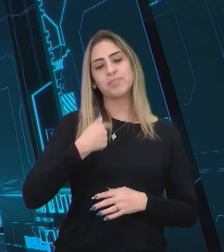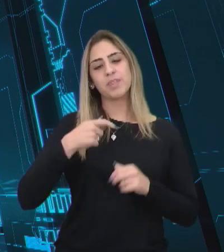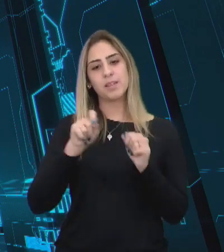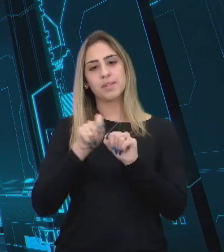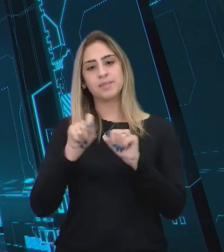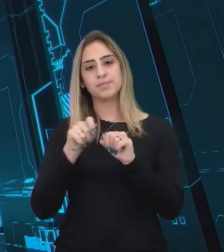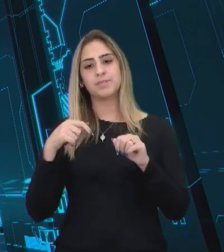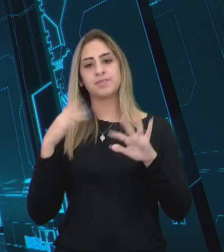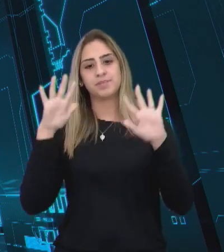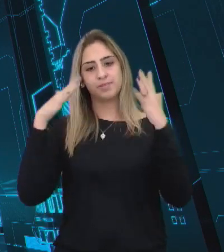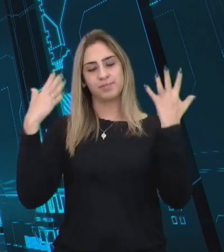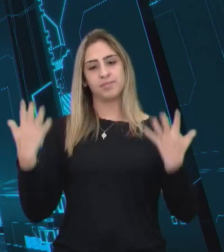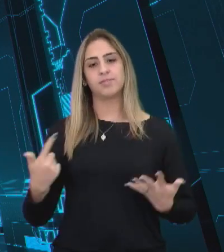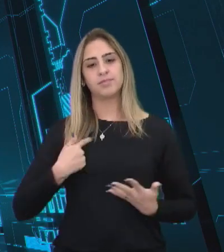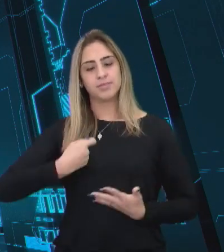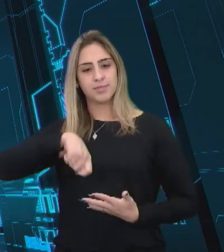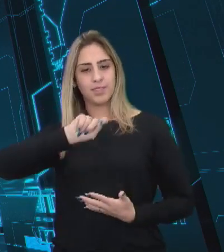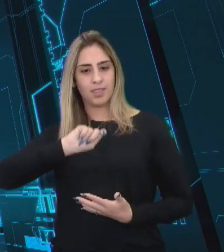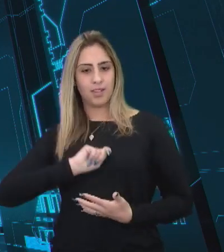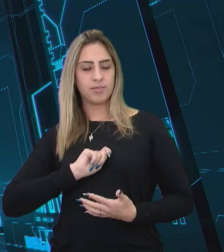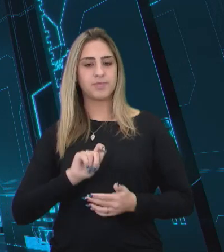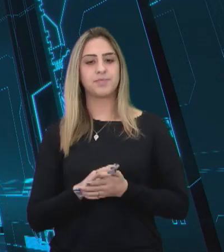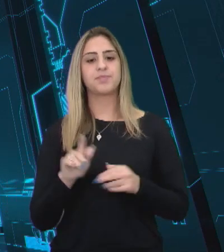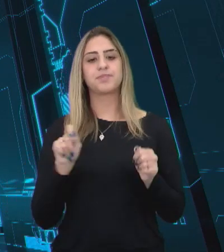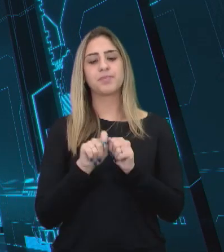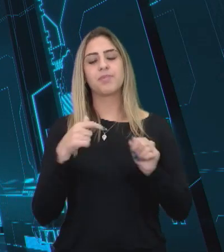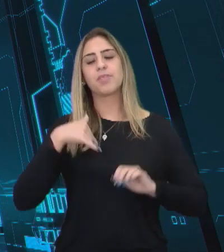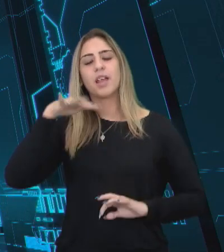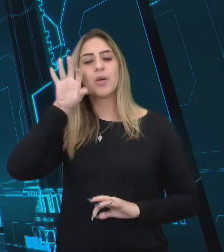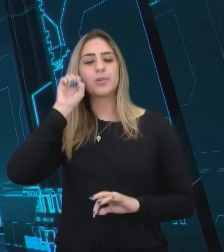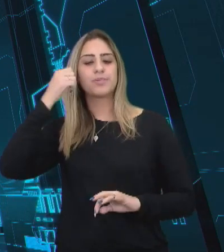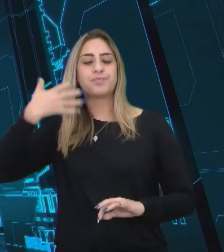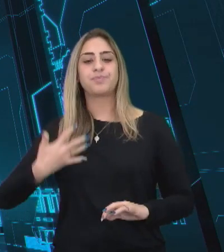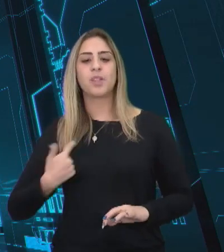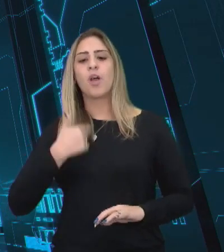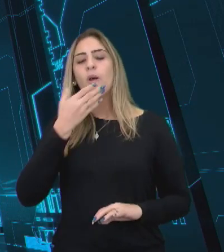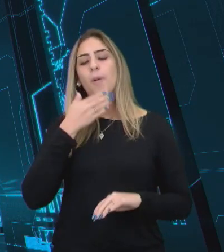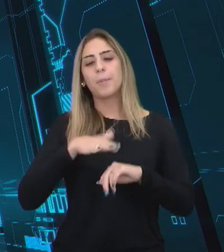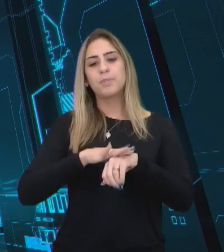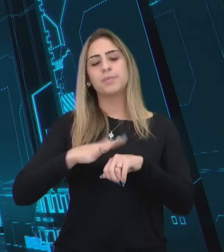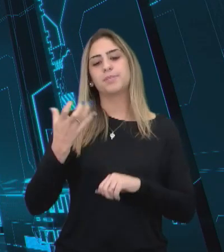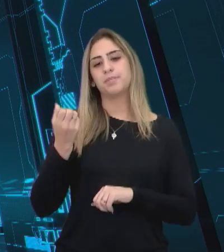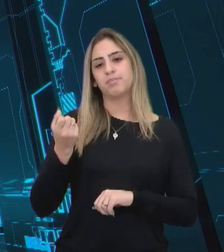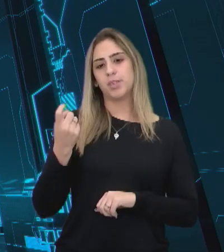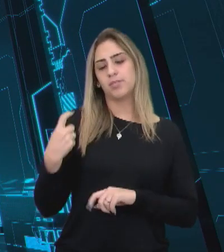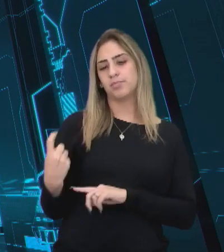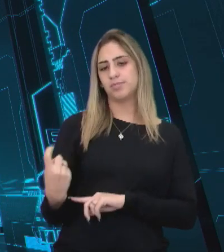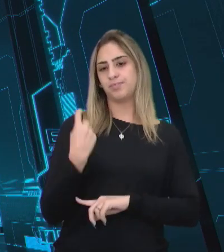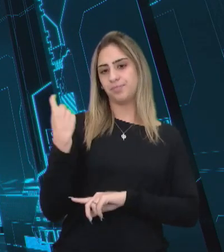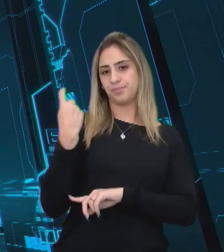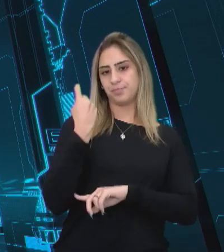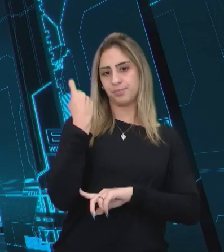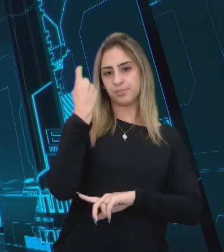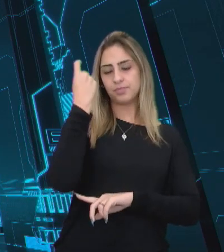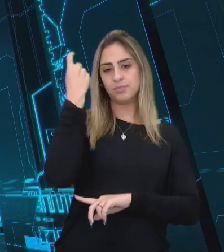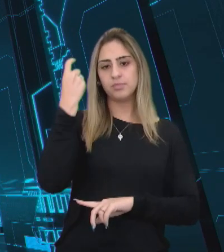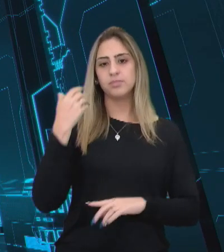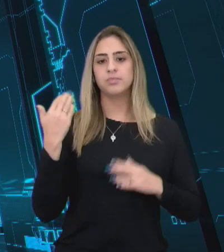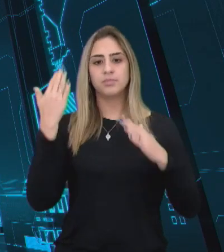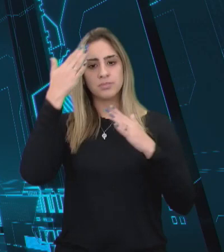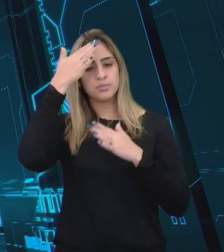sinal, Jocélio é este aqui, e fazer a minha audiodescrição. Eu sou um homem branco, de estatura mediana, mais para baixo, estou com os